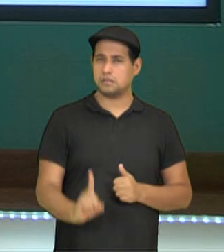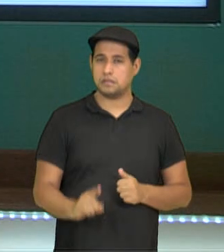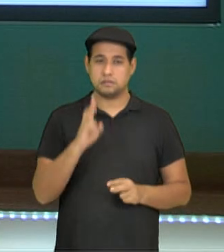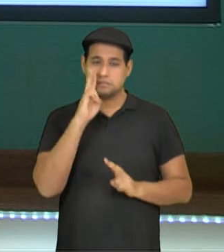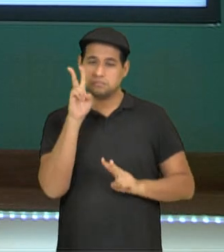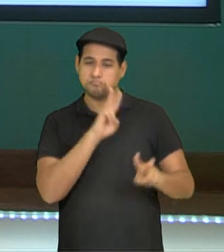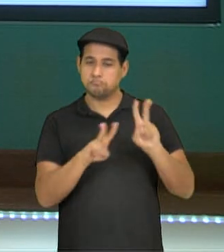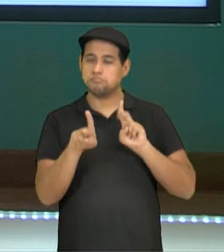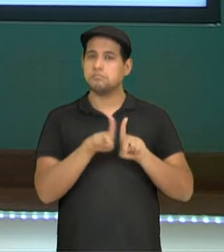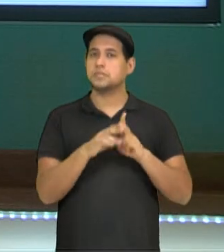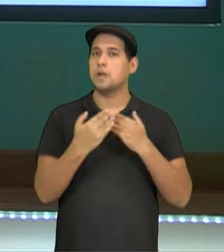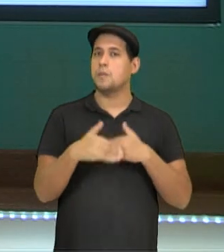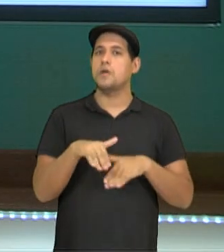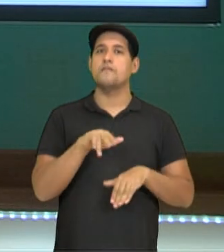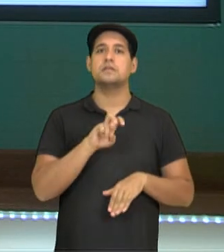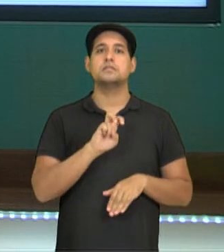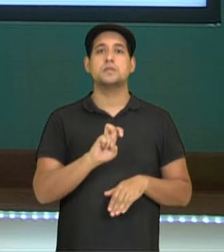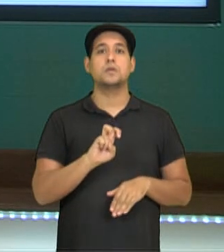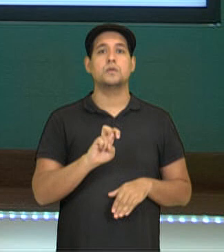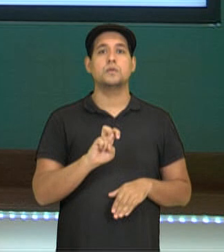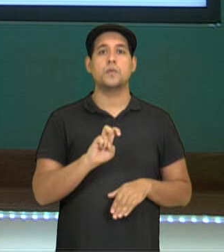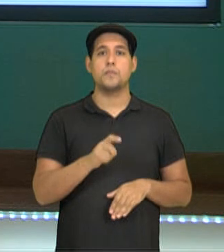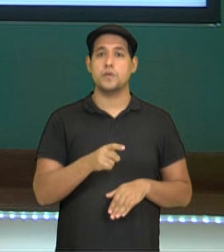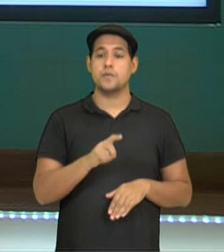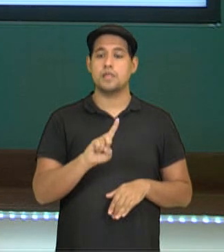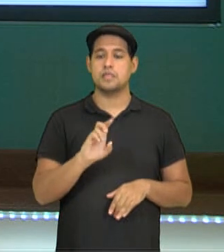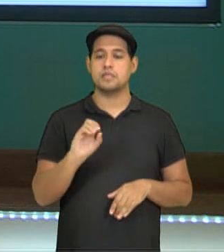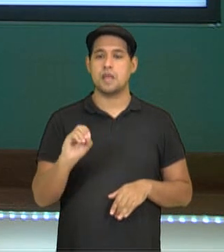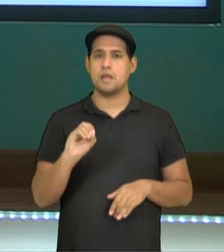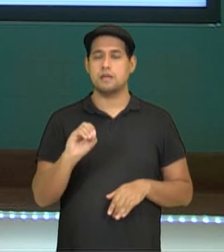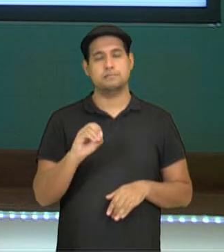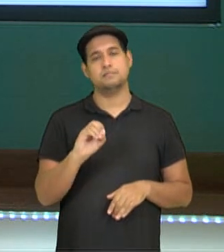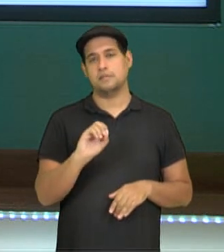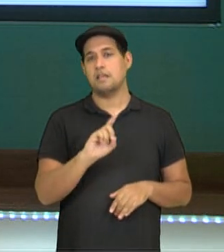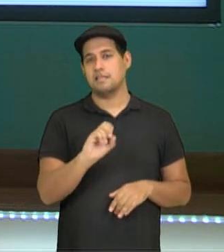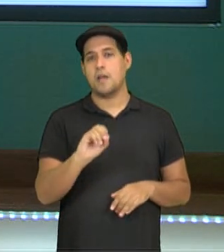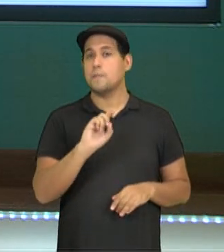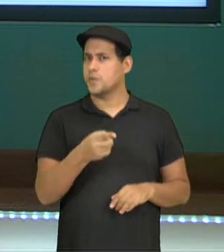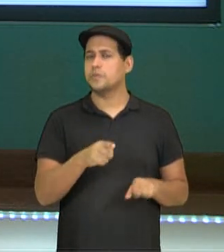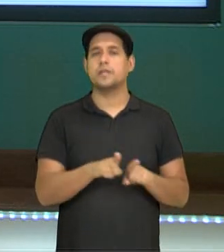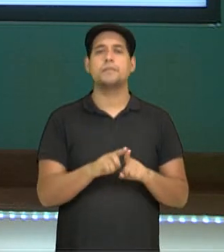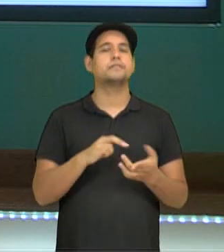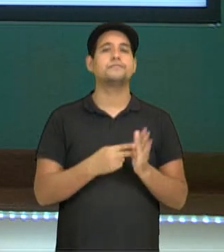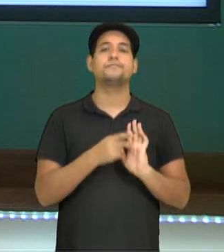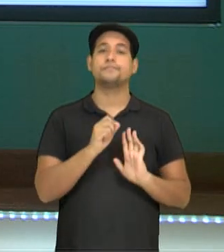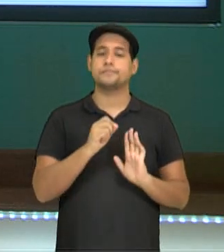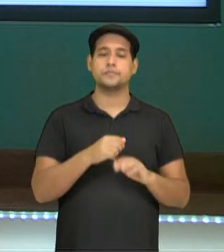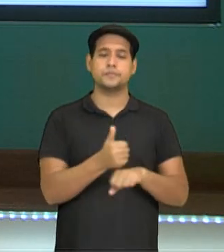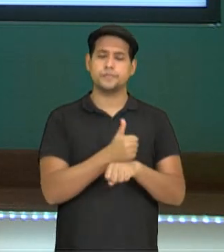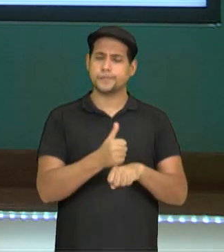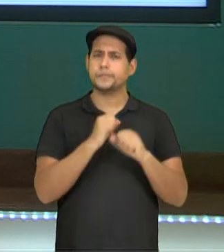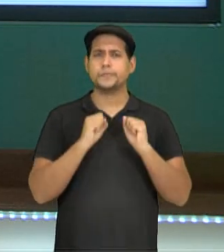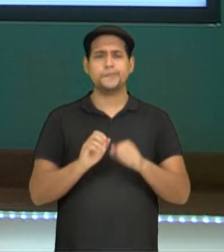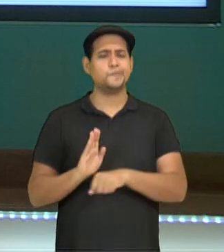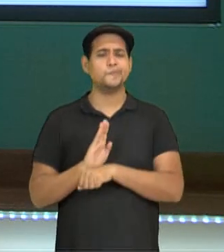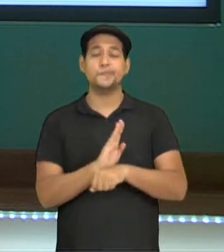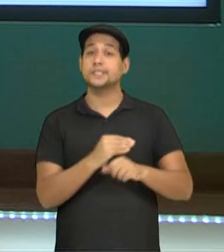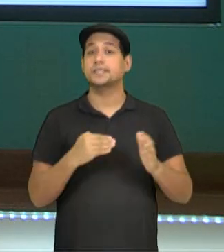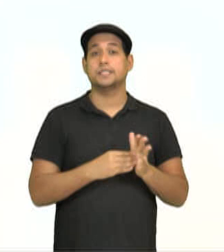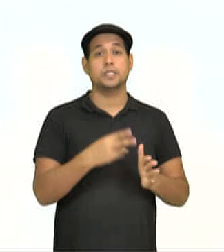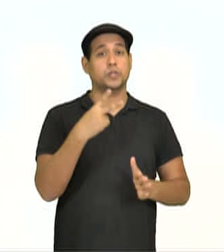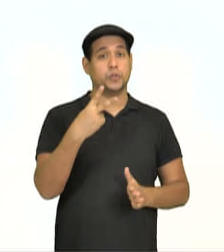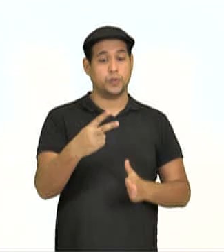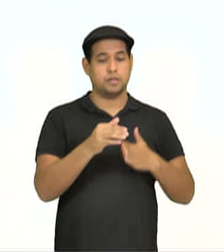visuais, né, e nas provas de 5.000 e 10.000, e também na maratona, os atletas eles podem ser auxiliados por até